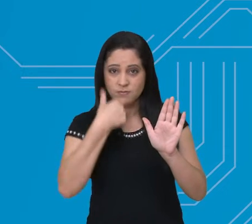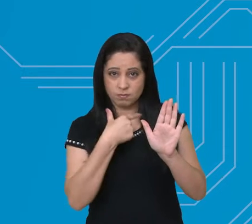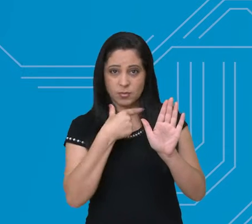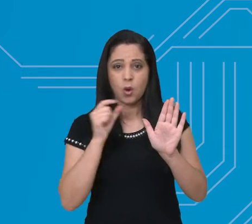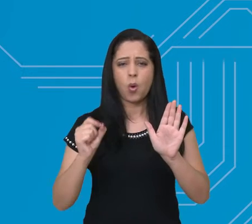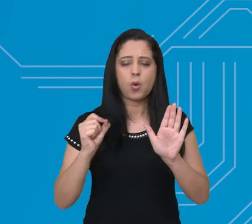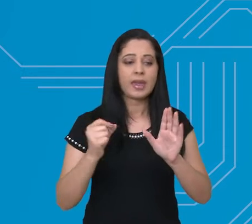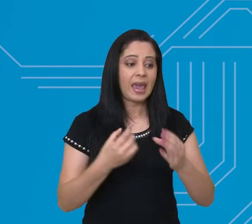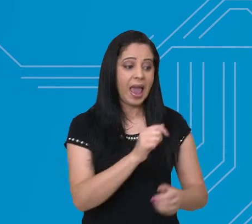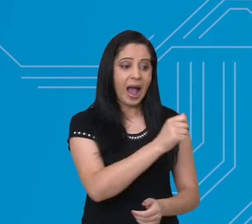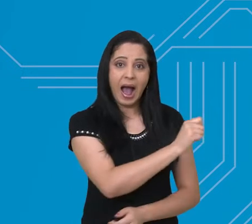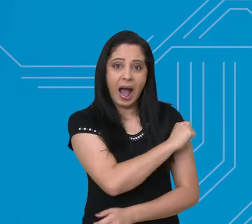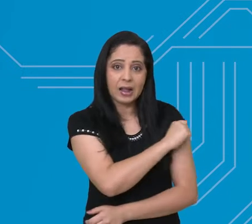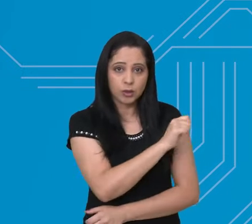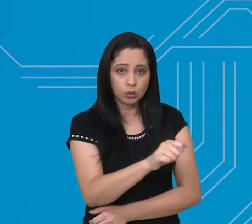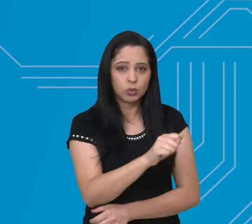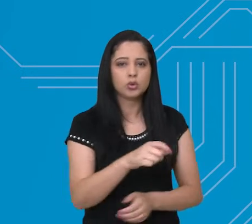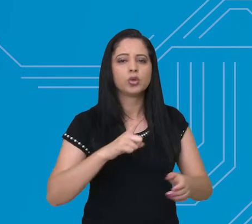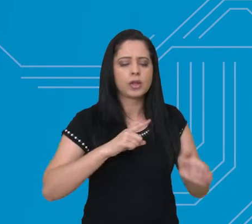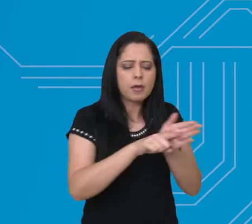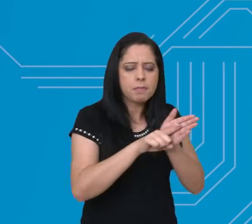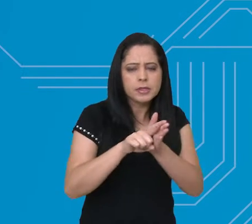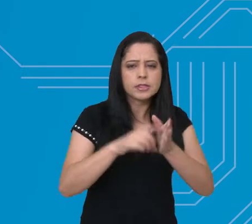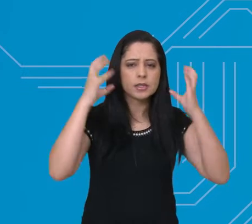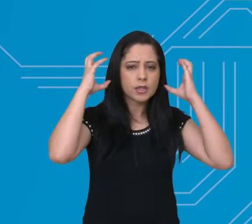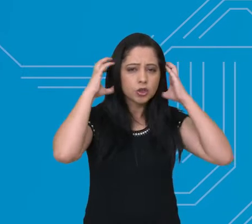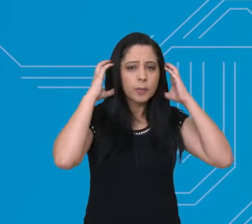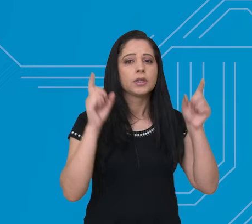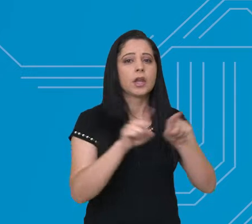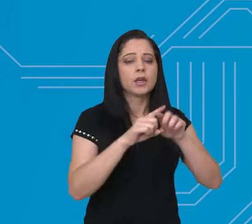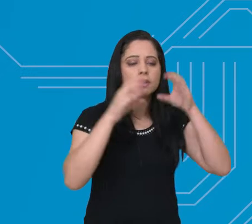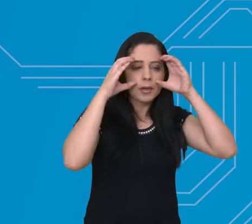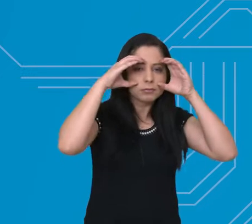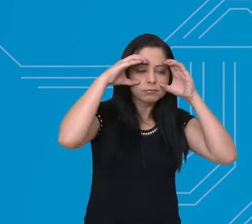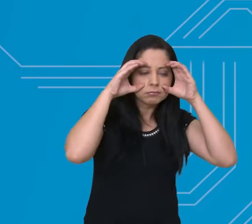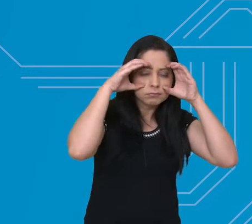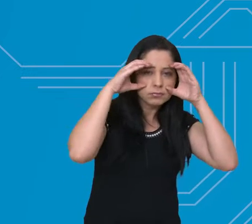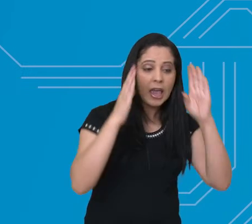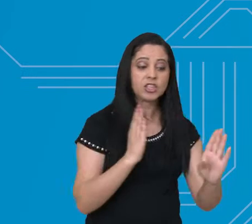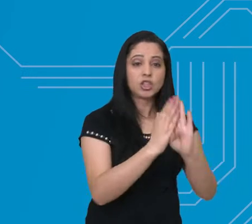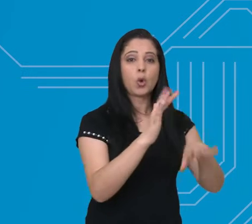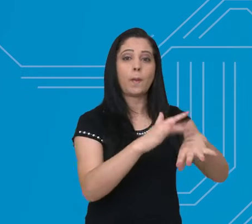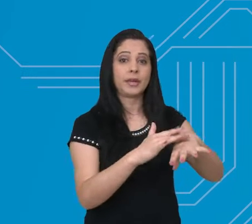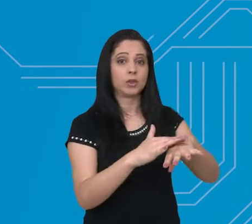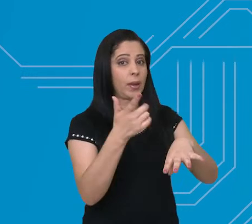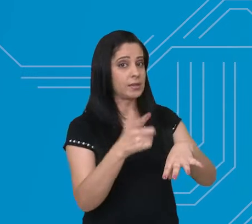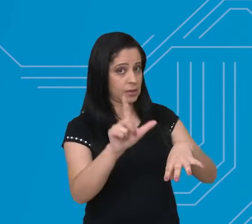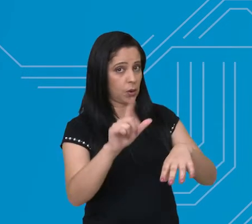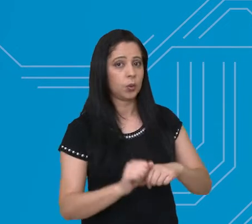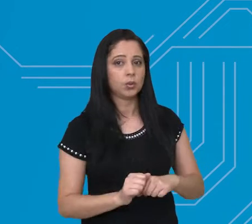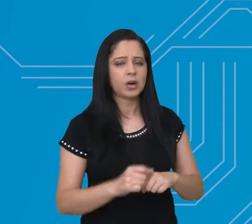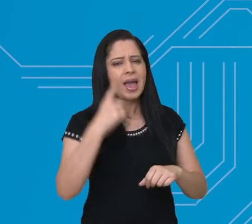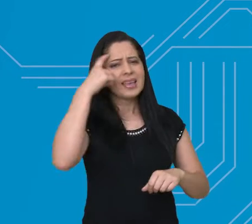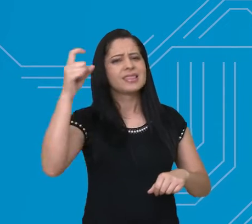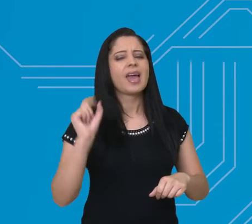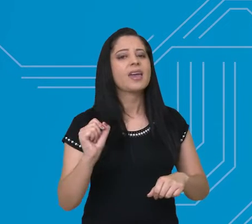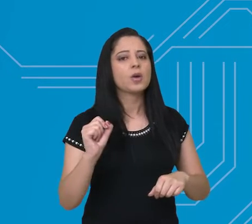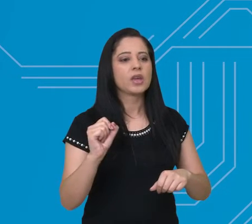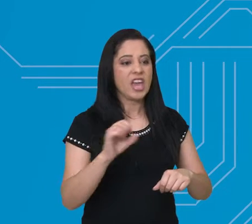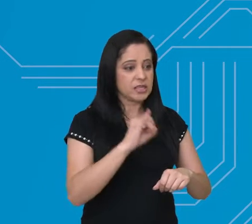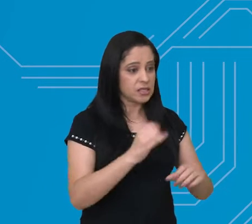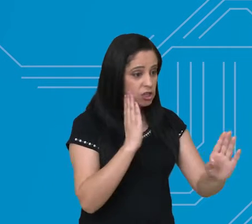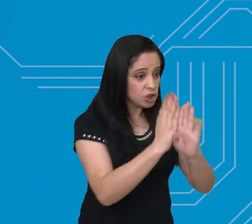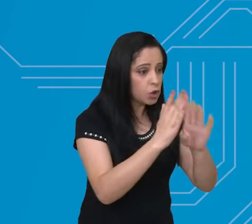pretende garantir aos alunos da rede municipal de ensino exame de vista e audiometria para identificar possíveis deficiências ou